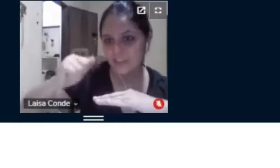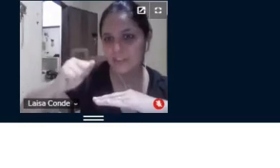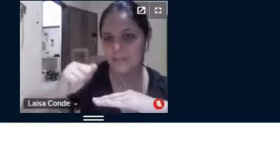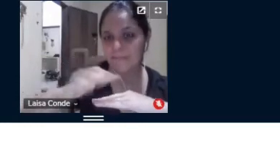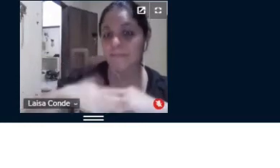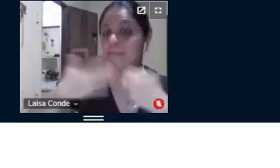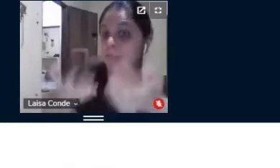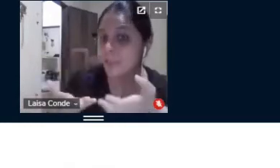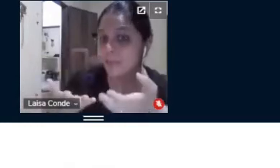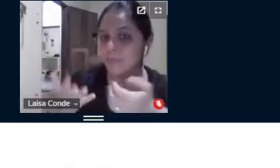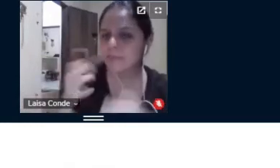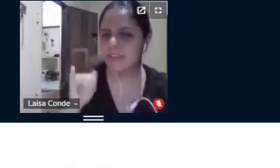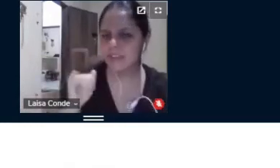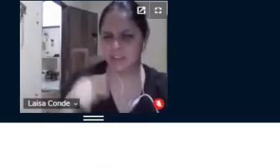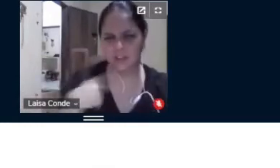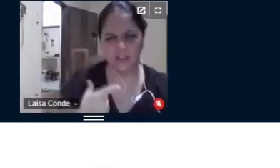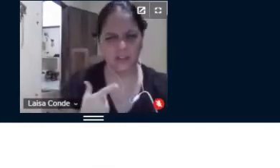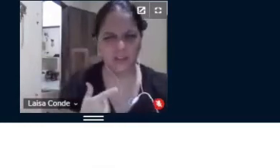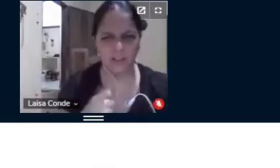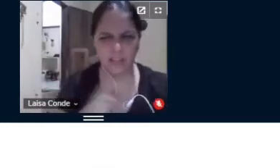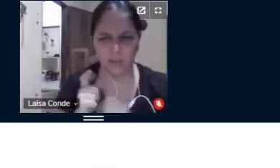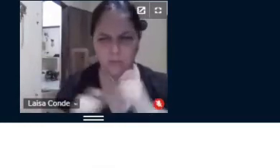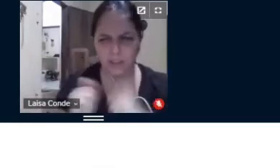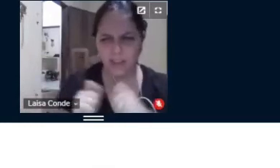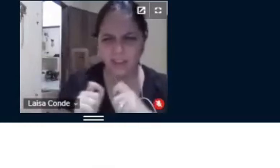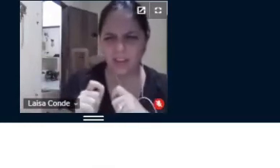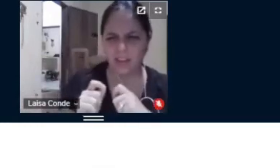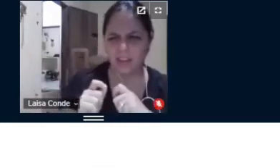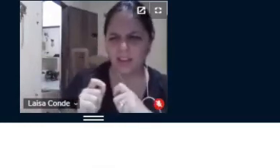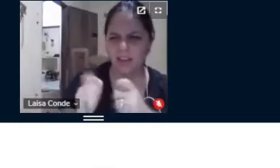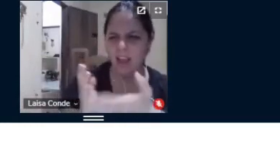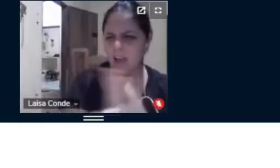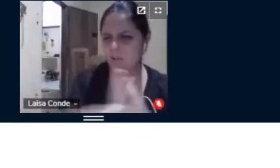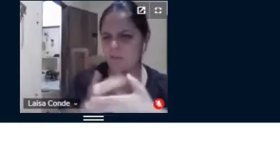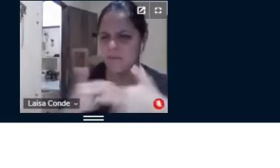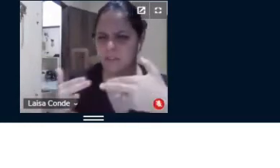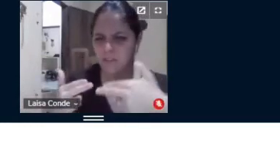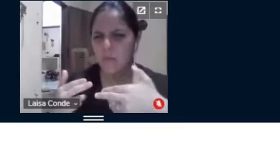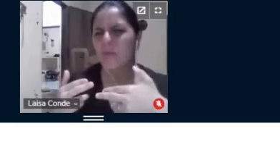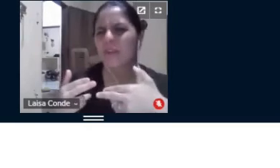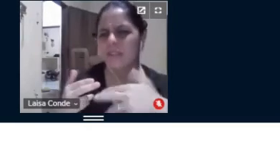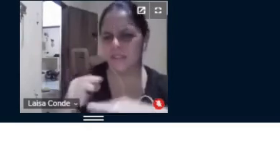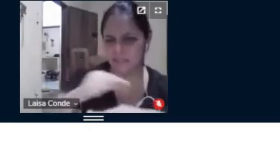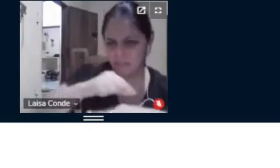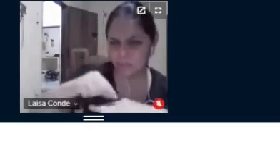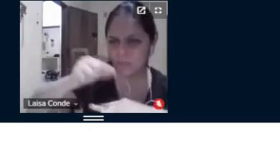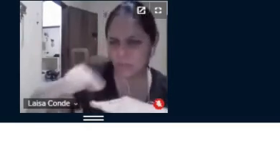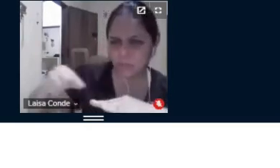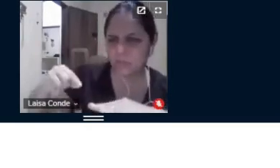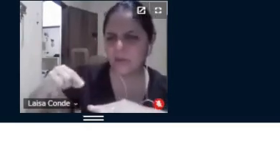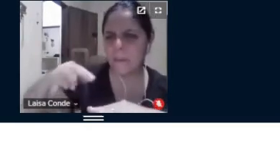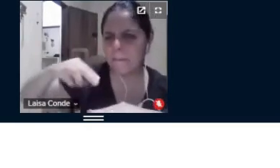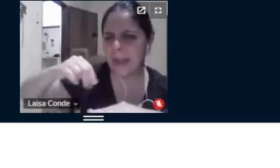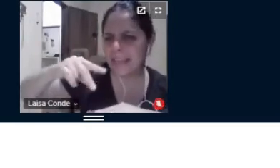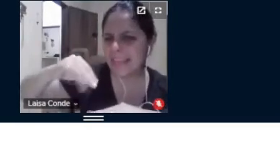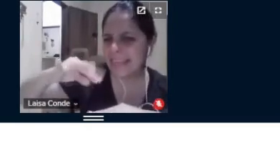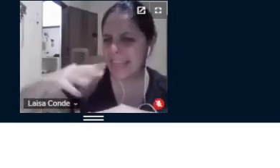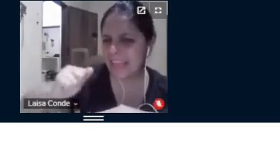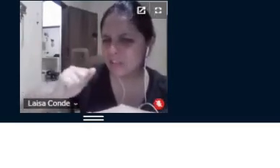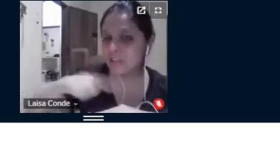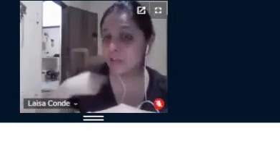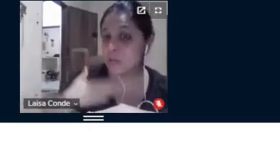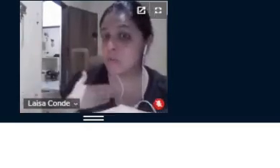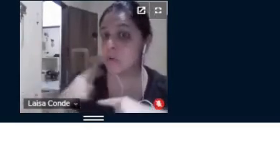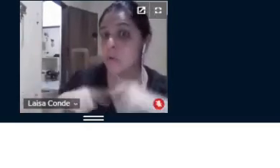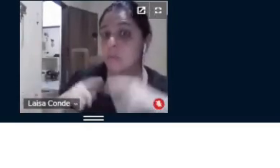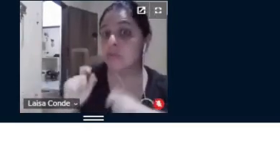Então, se a gente joga partículas que sejam magnéticas no meu material, o que vai acontecer?